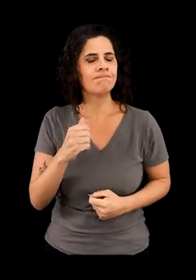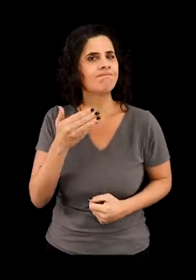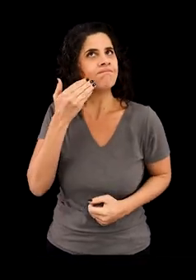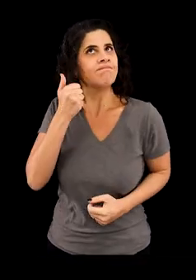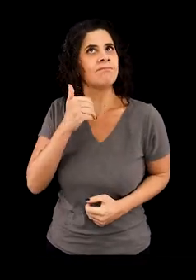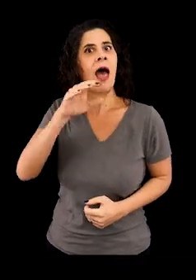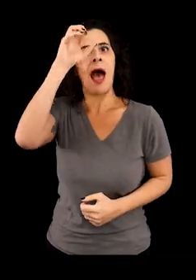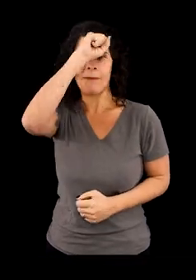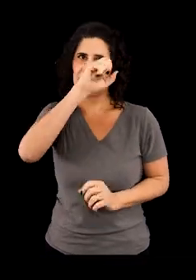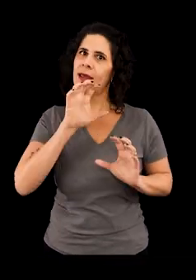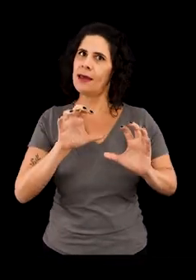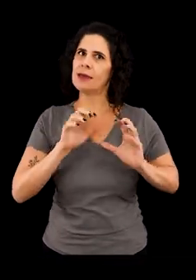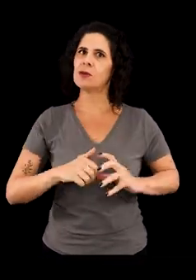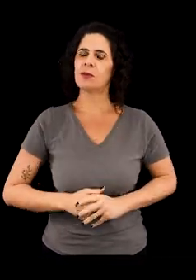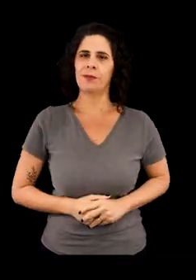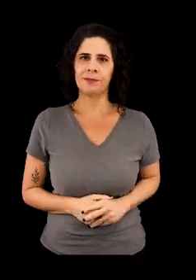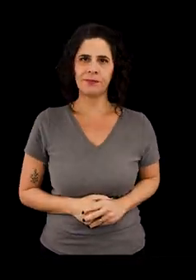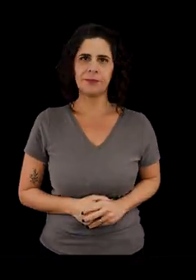saber isso.